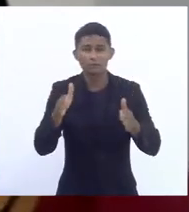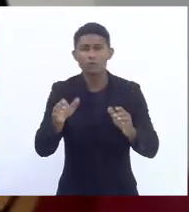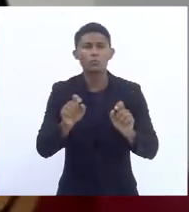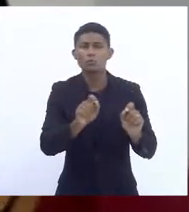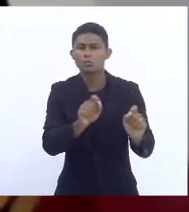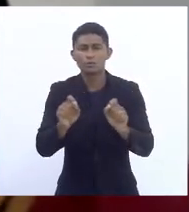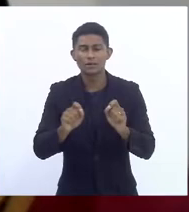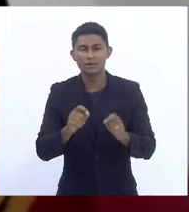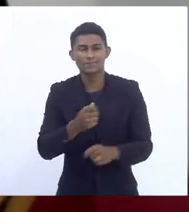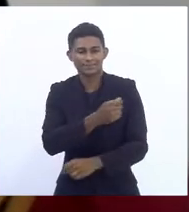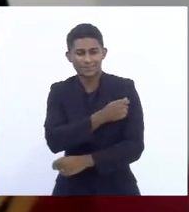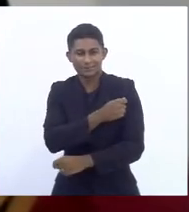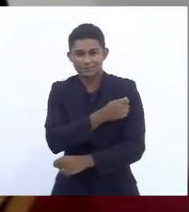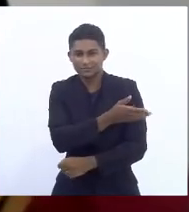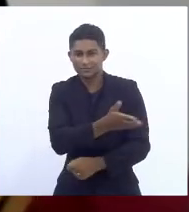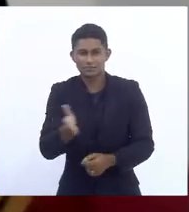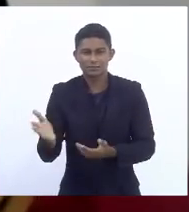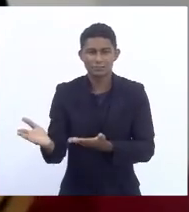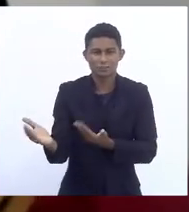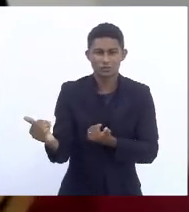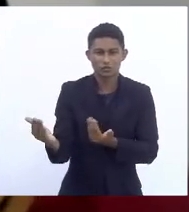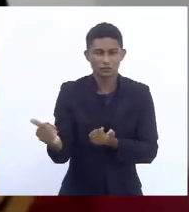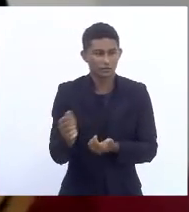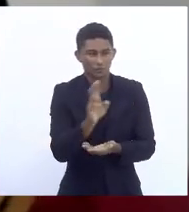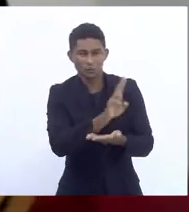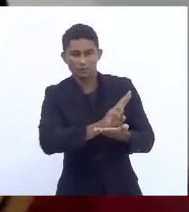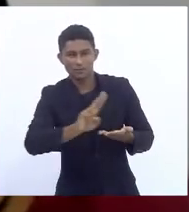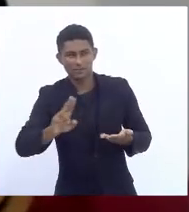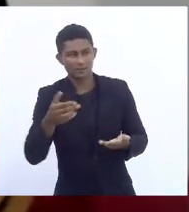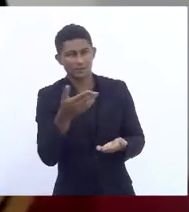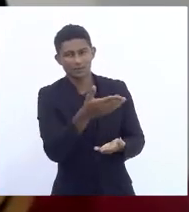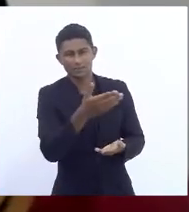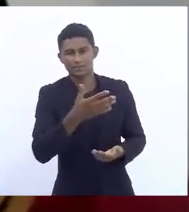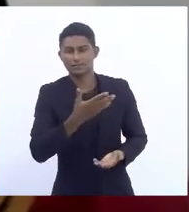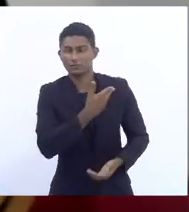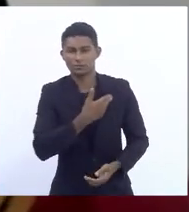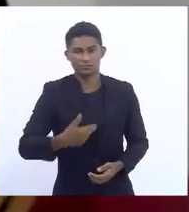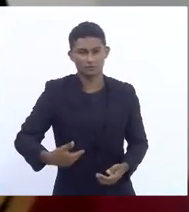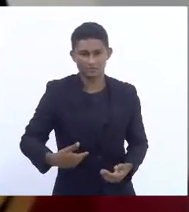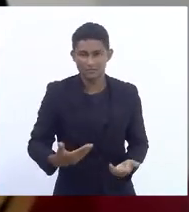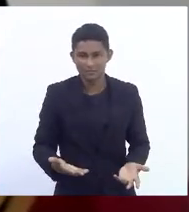universidades públicas. Isso posto, meu parecer ao projeto de lei número